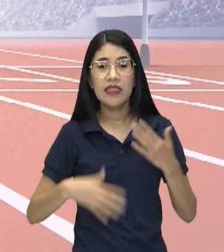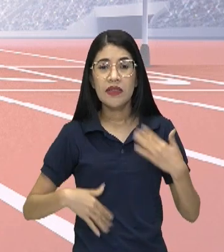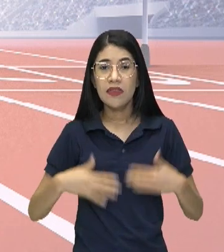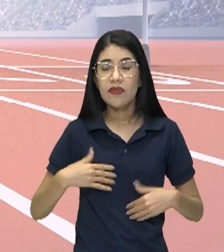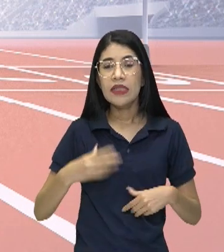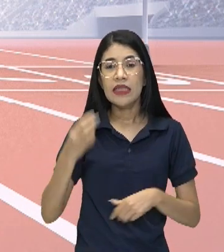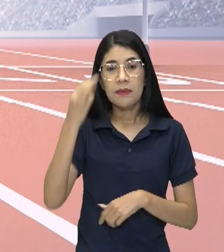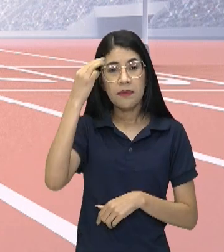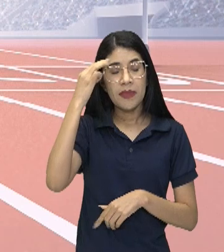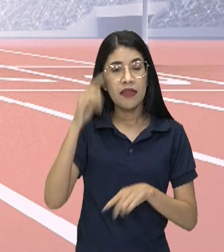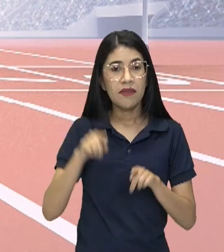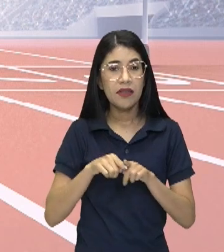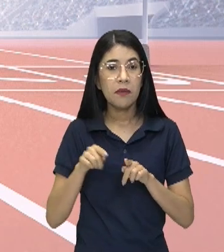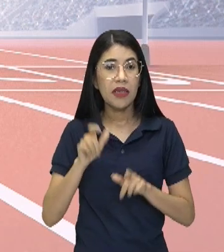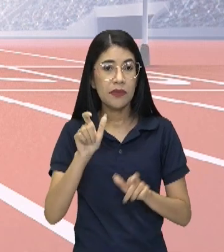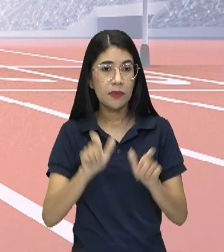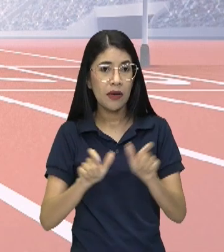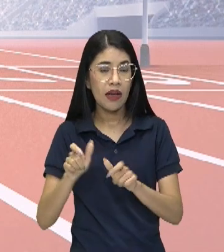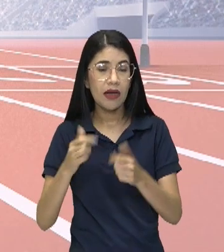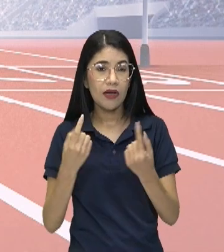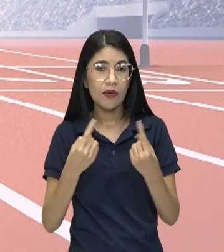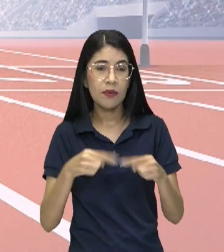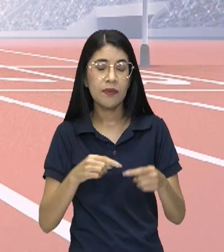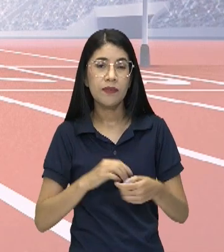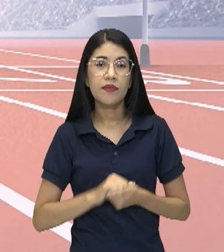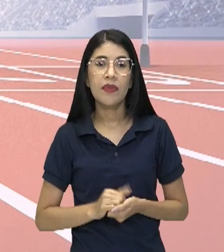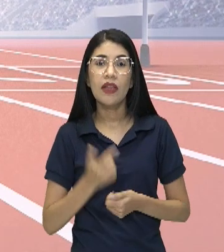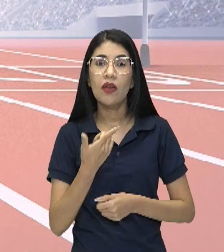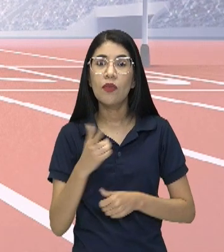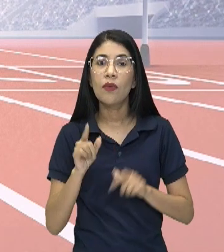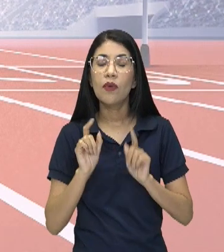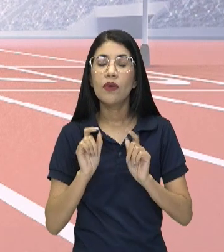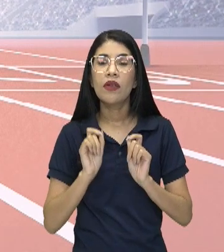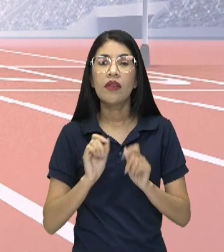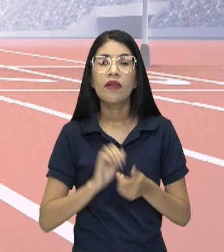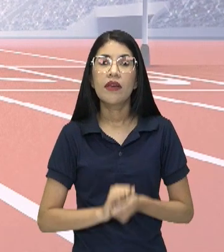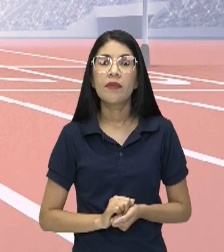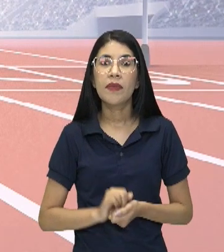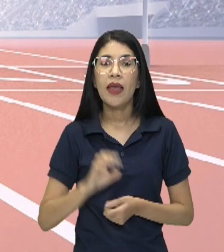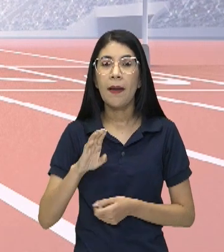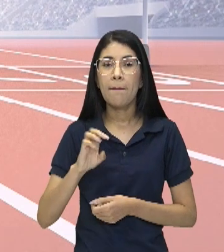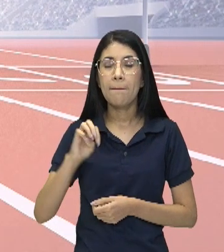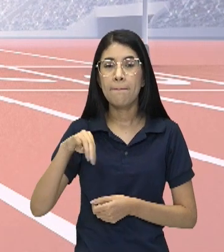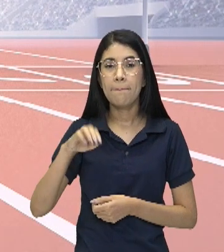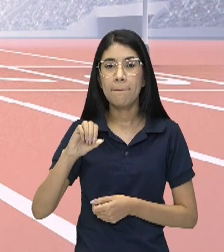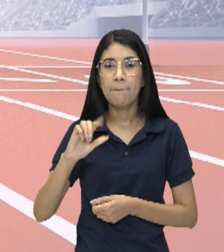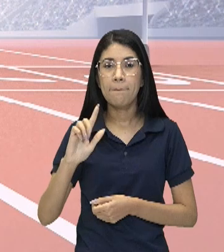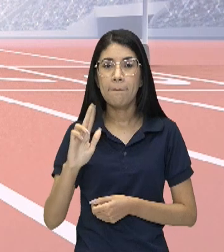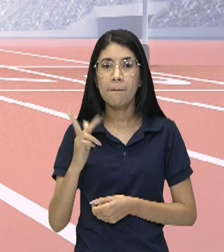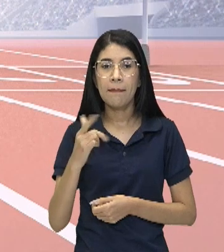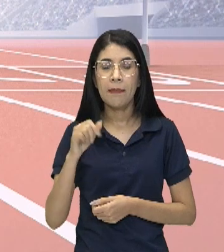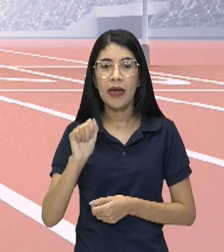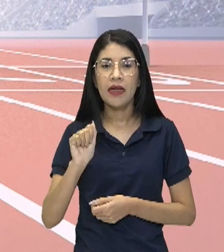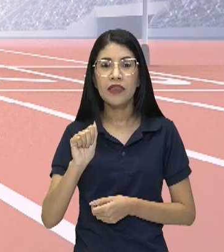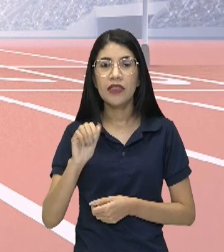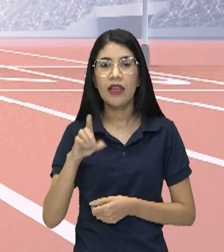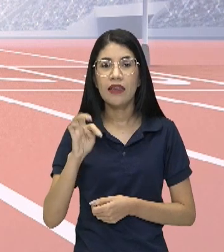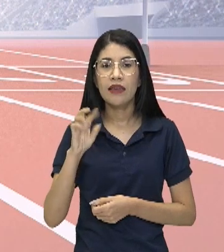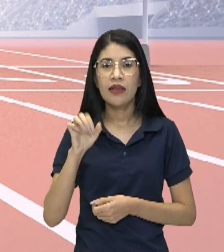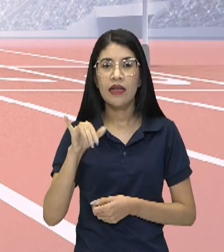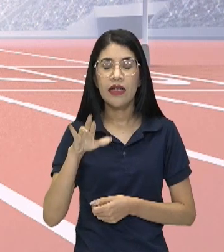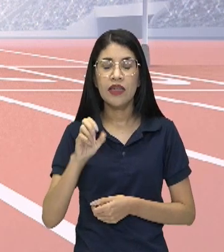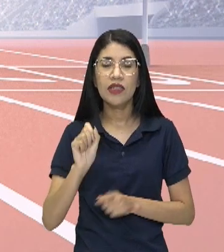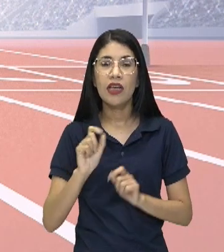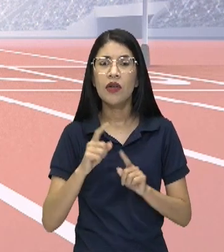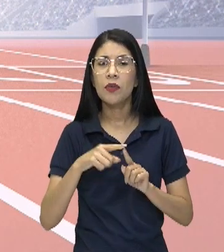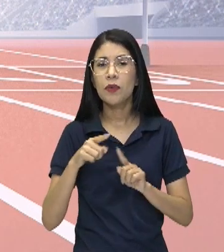atletas. Outras provas de corrida, relembro a vocês, a marcha atlética. A marcha atlética é uma modalidade do atletismo em que se executa